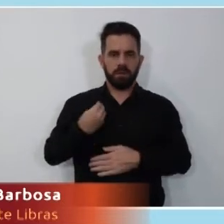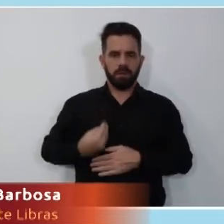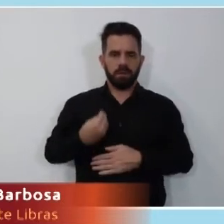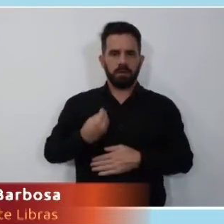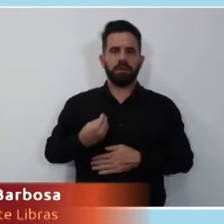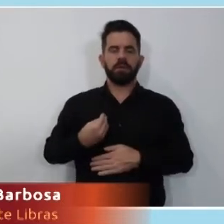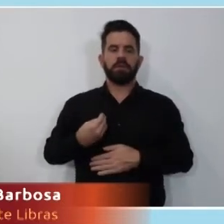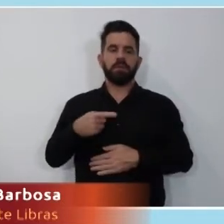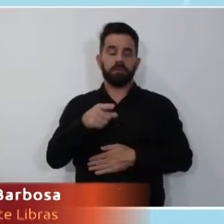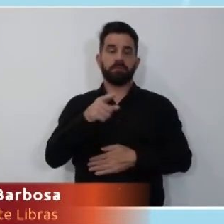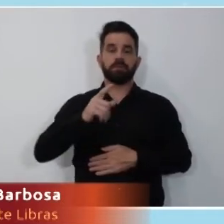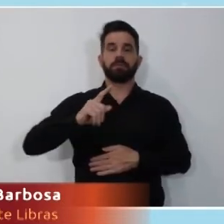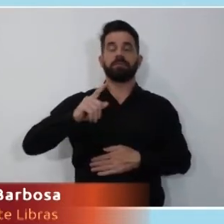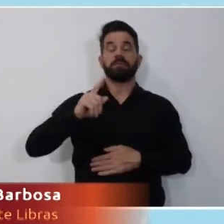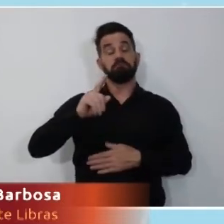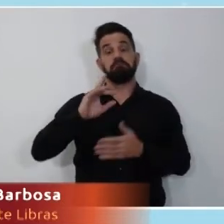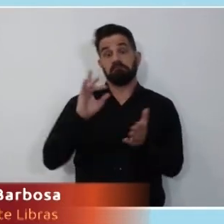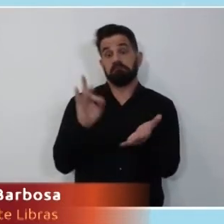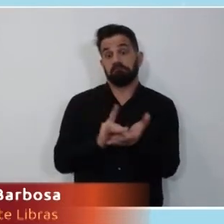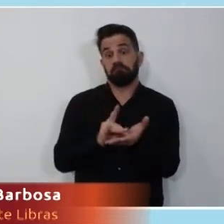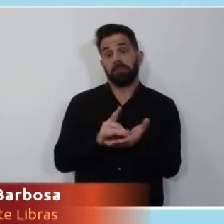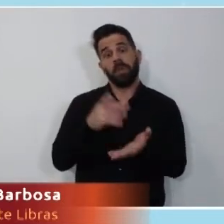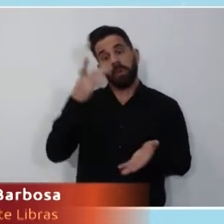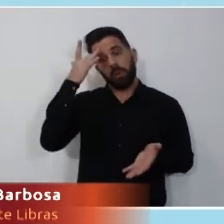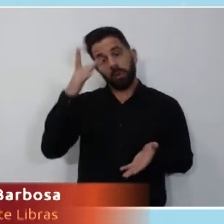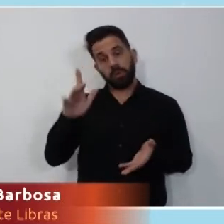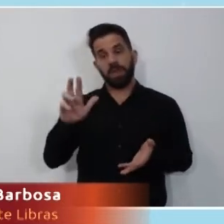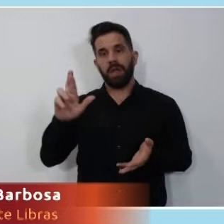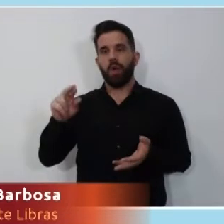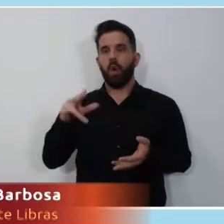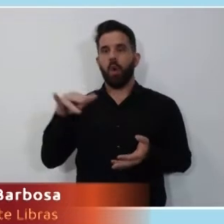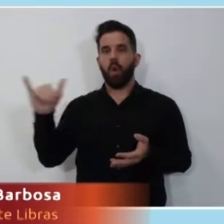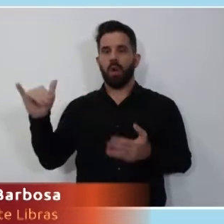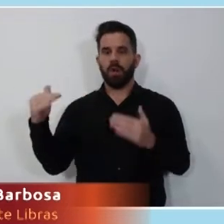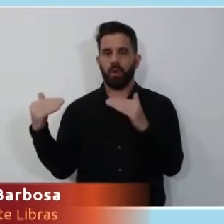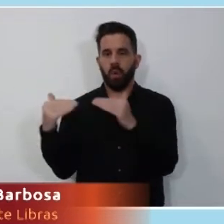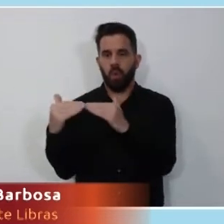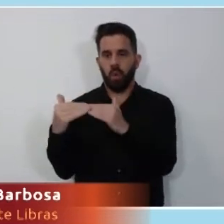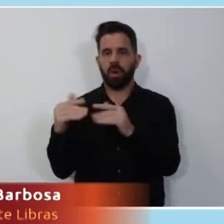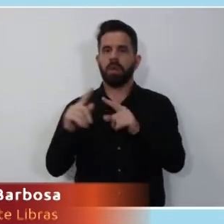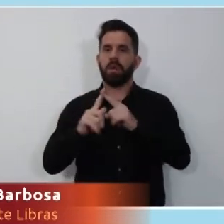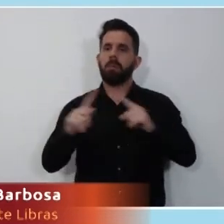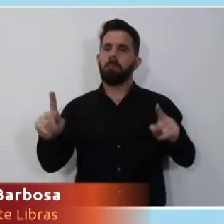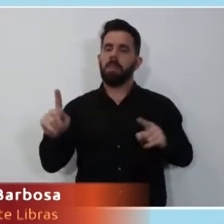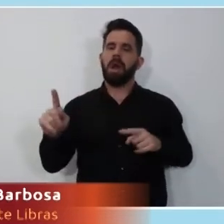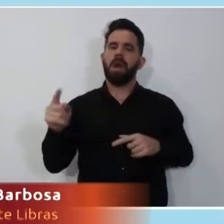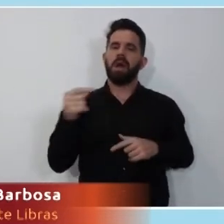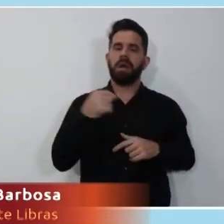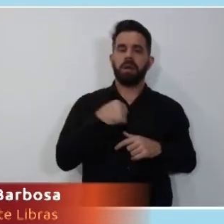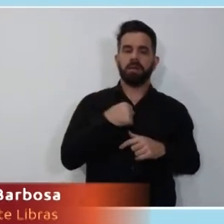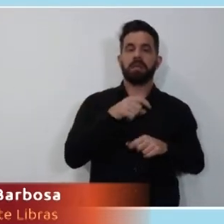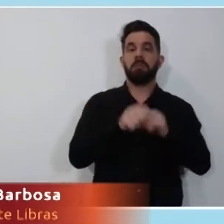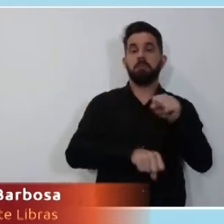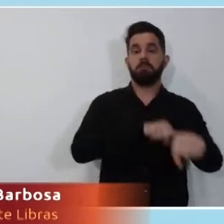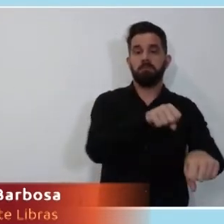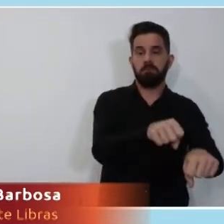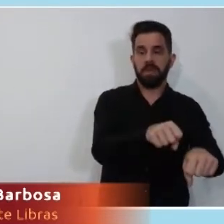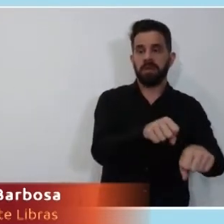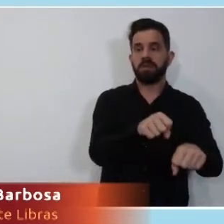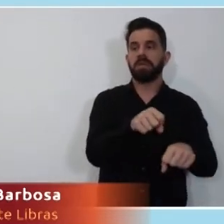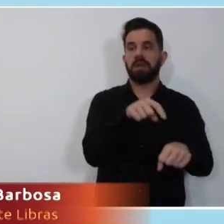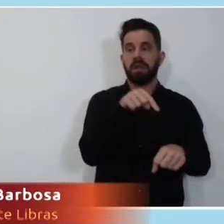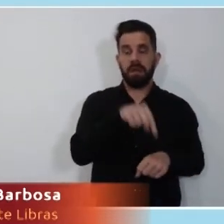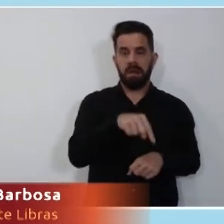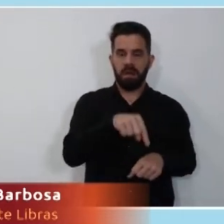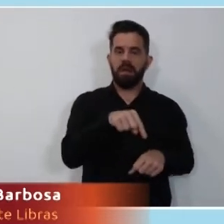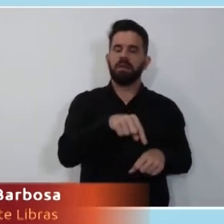verdade, Camila, não sei se o professor Rony concorda, mas a bicicleta, durante a última década, ela